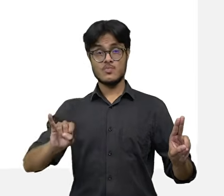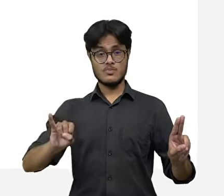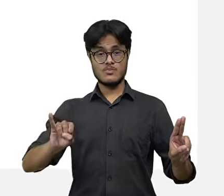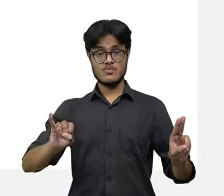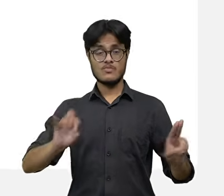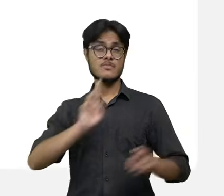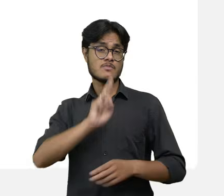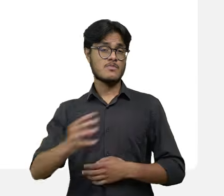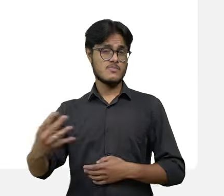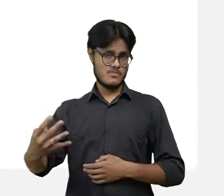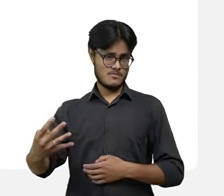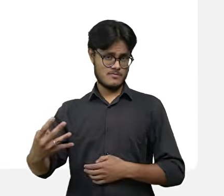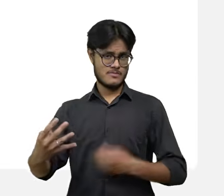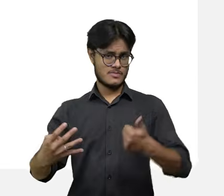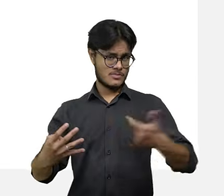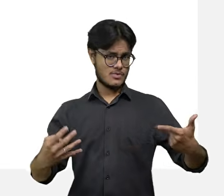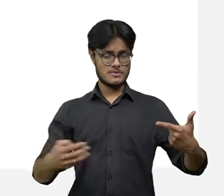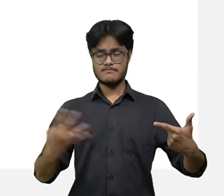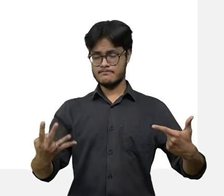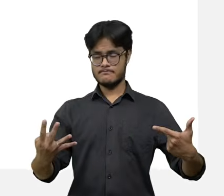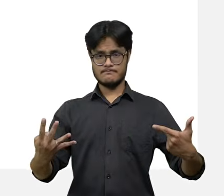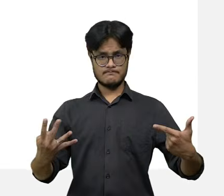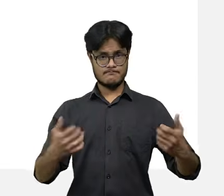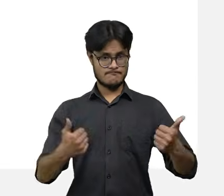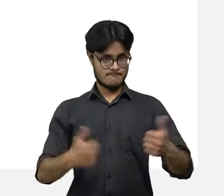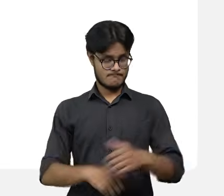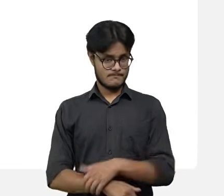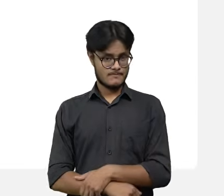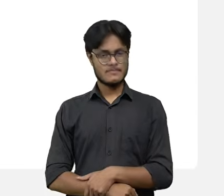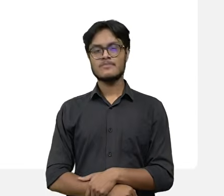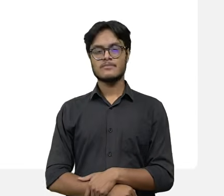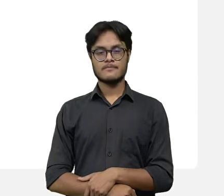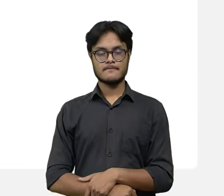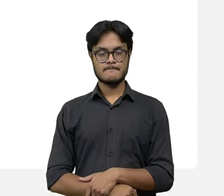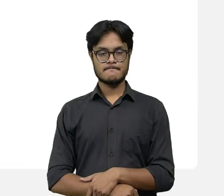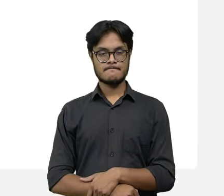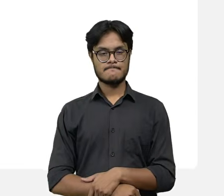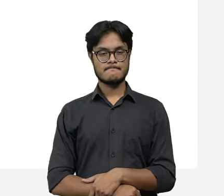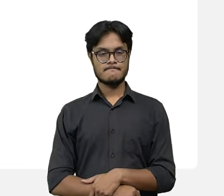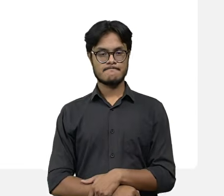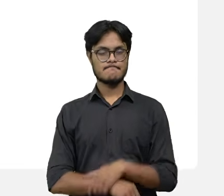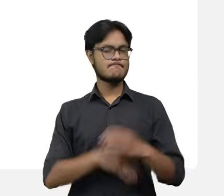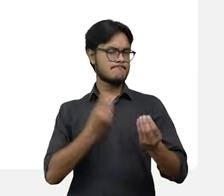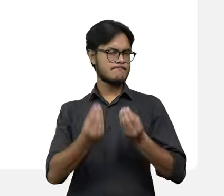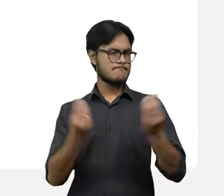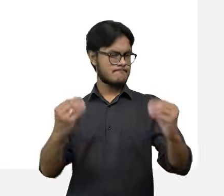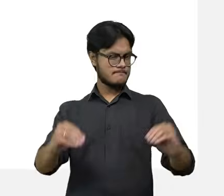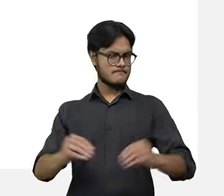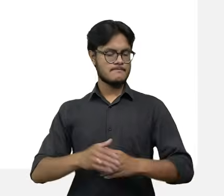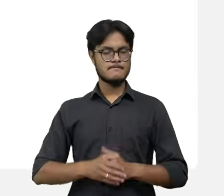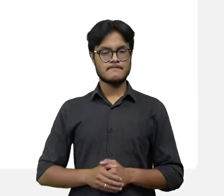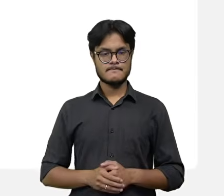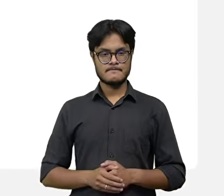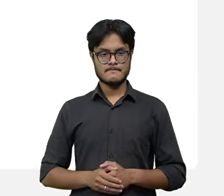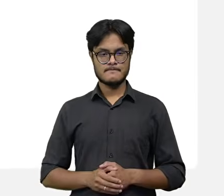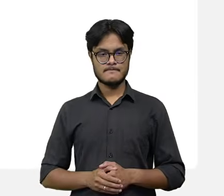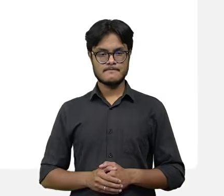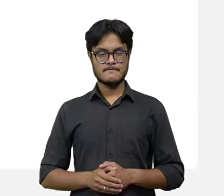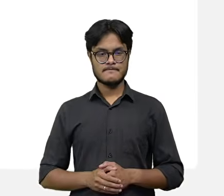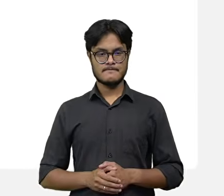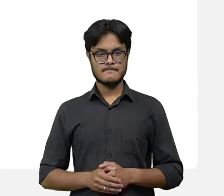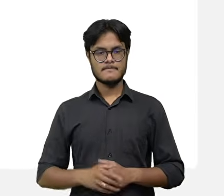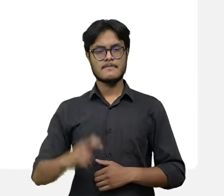I igual a 4 amperes. Substituindo U igual a R vezes I.